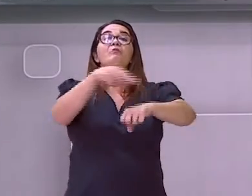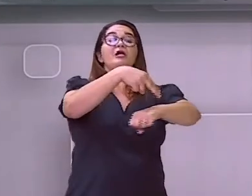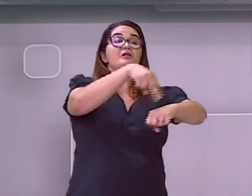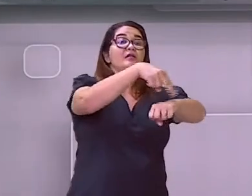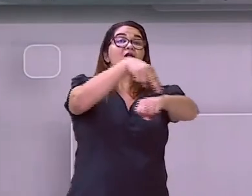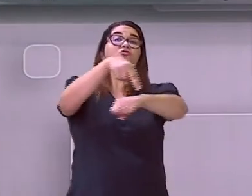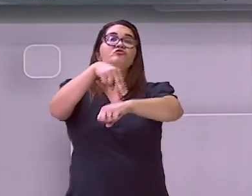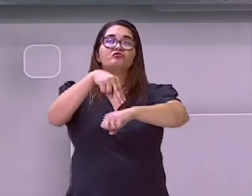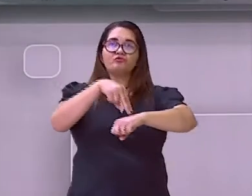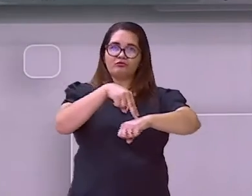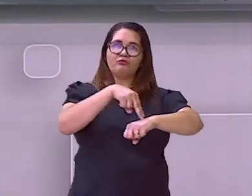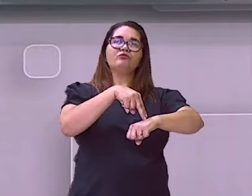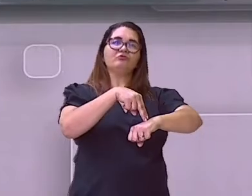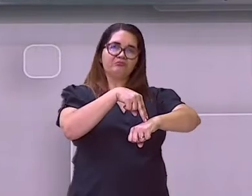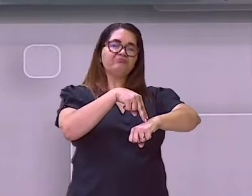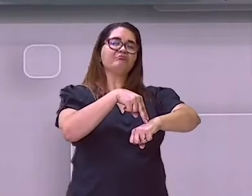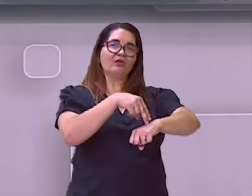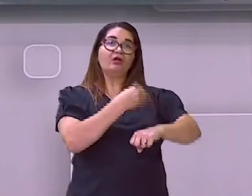povos nativos.